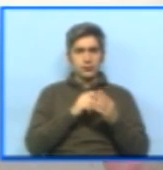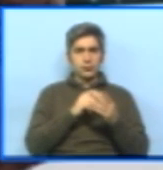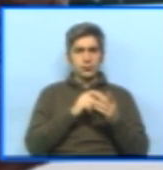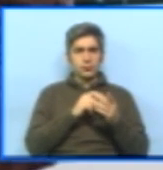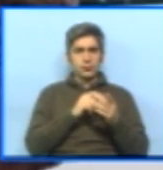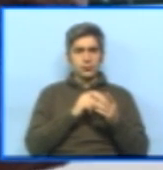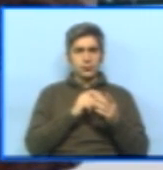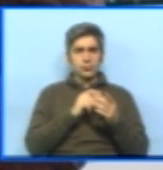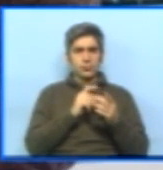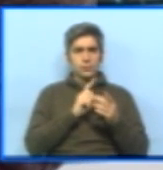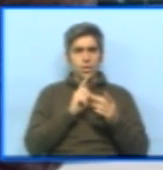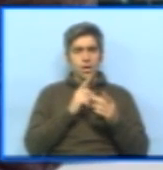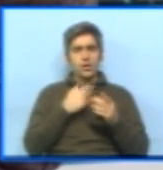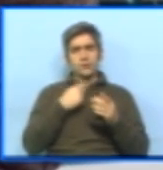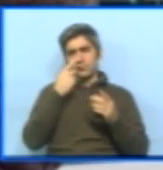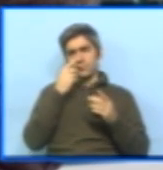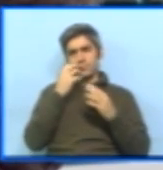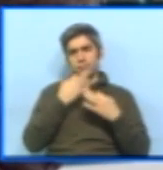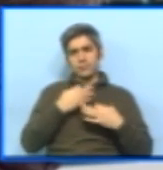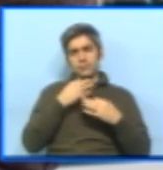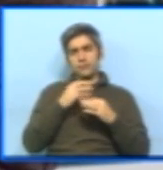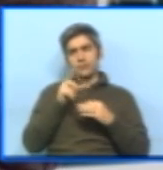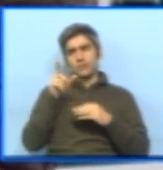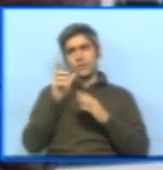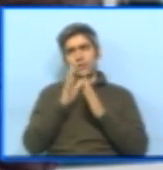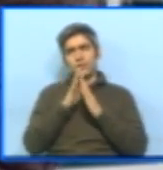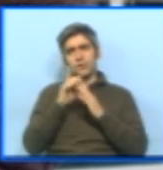paróquia afetiva ou de relação,